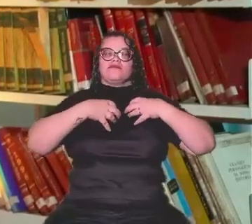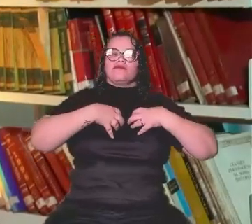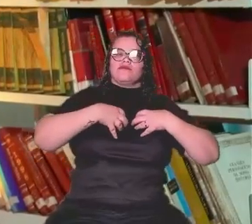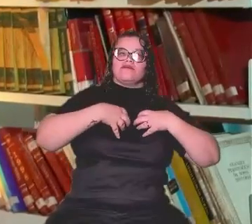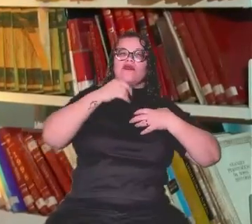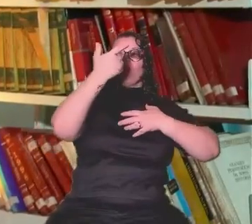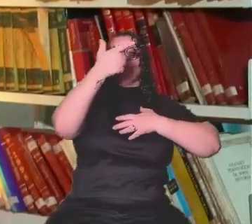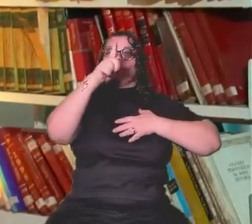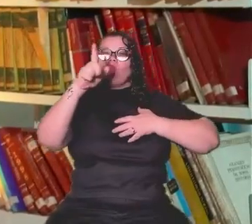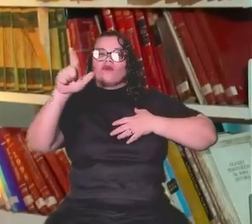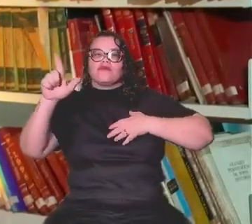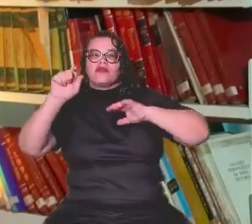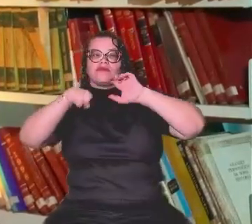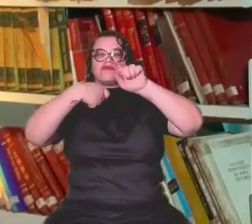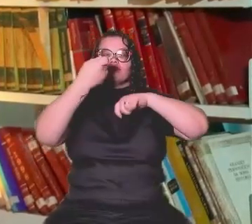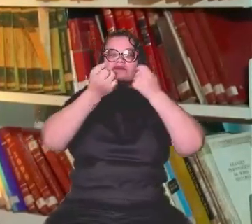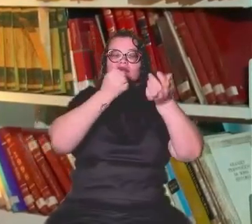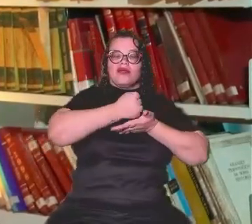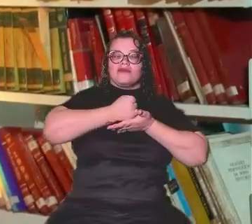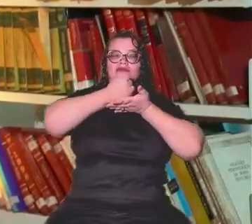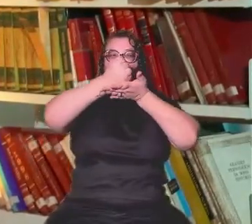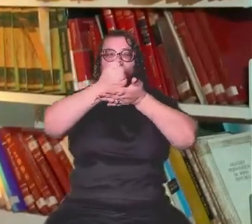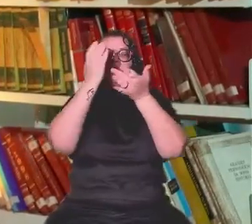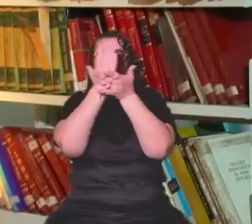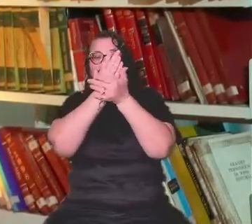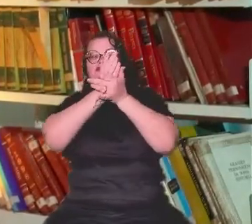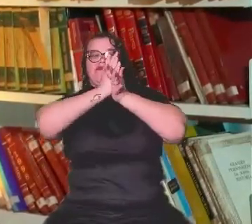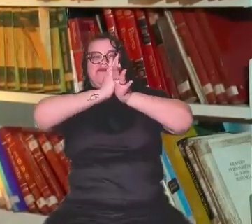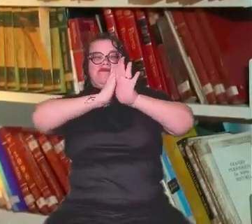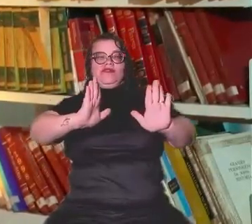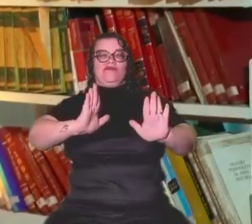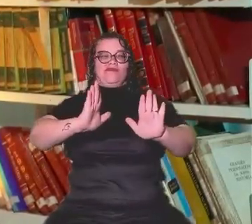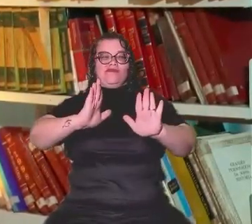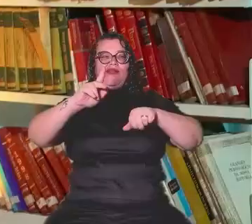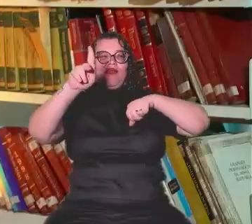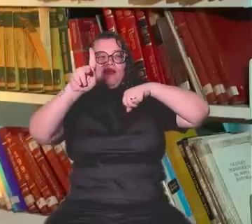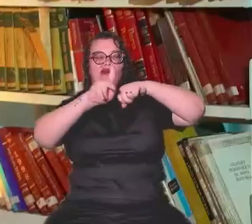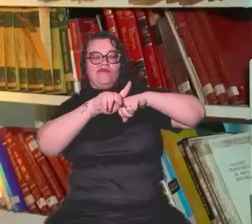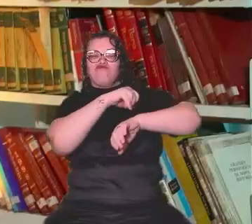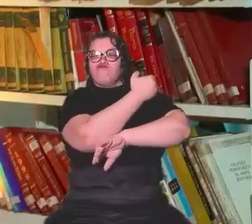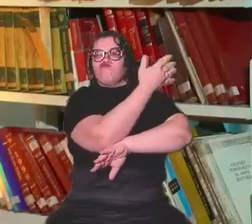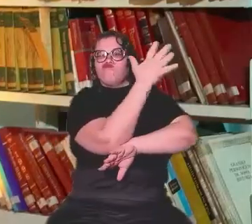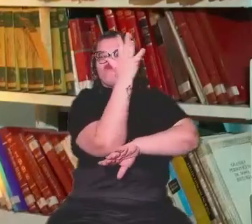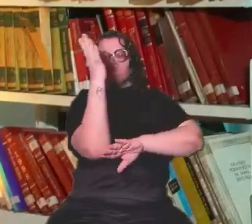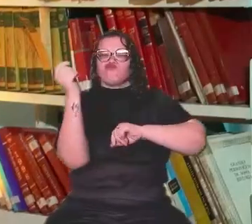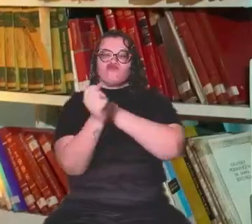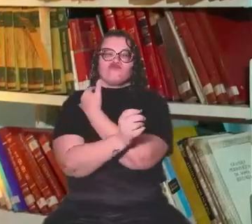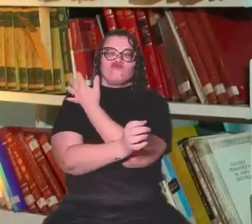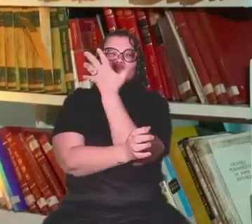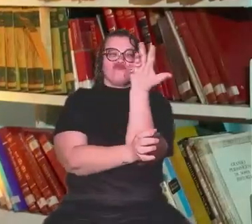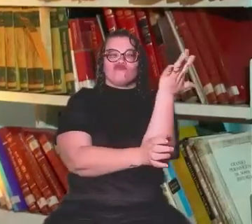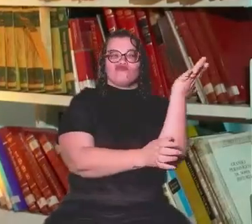e outras armas, promete ajudar a destruí-lo, como uma pedreira, uma floresta, um